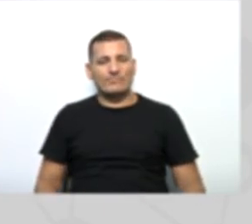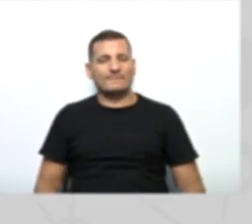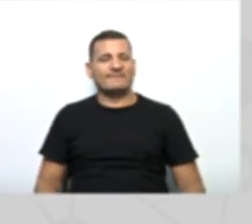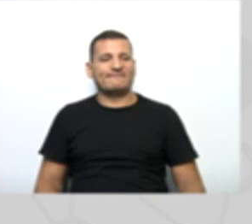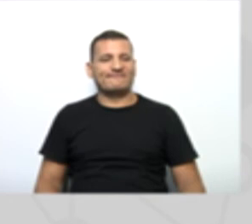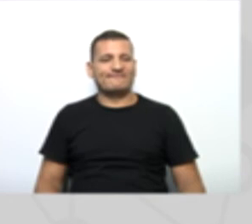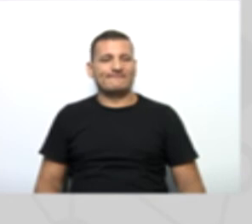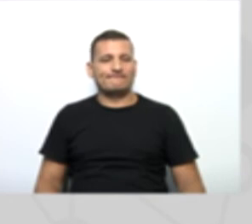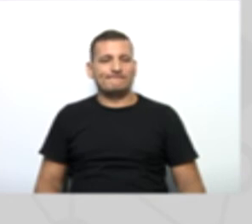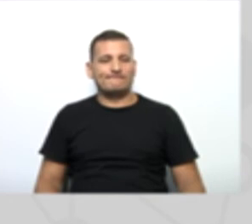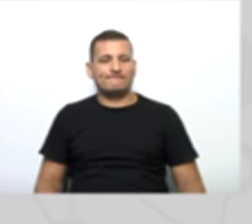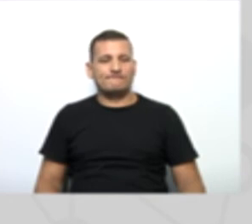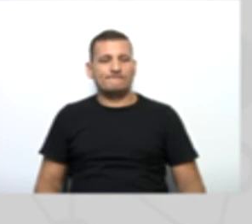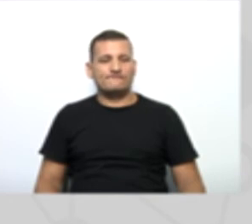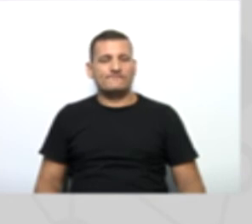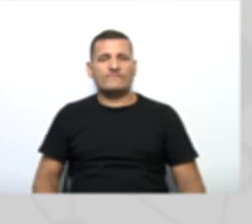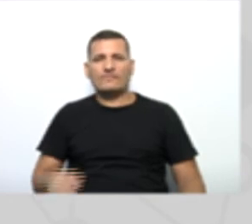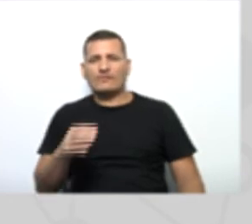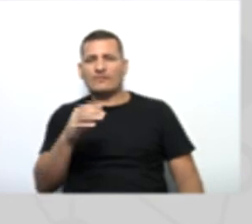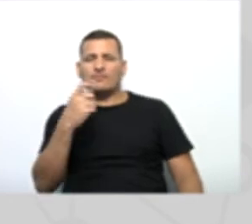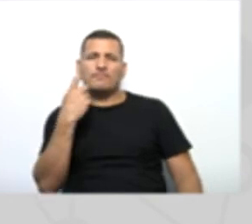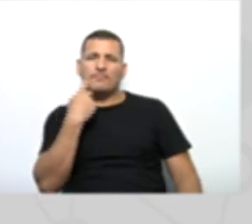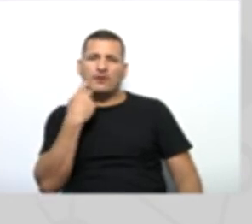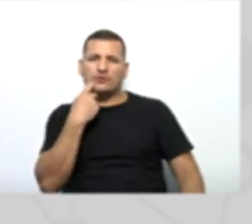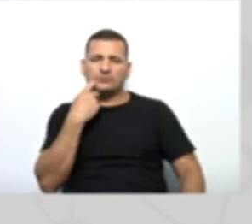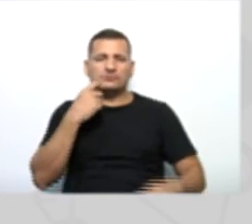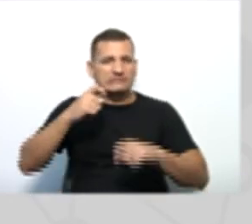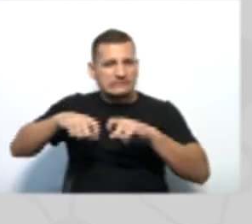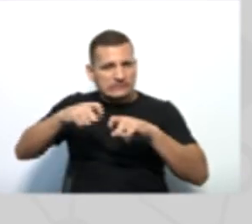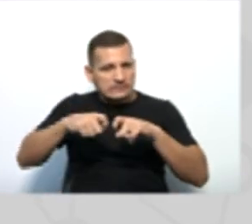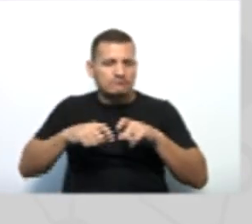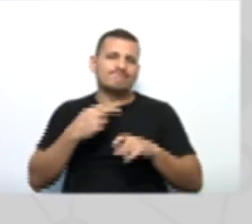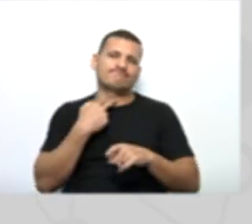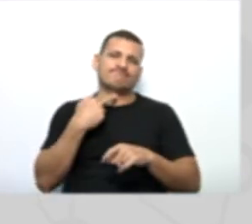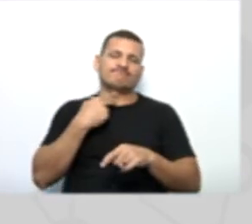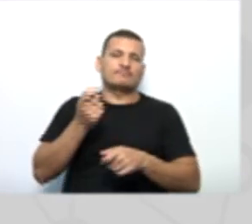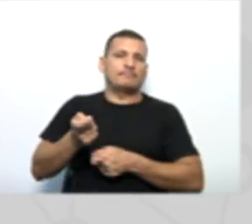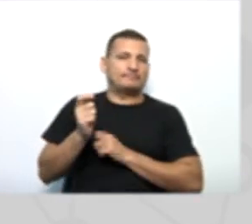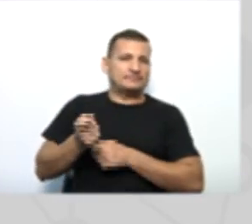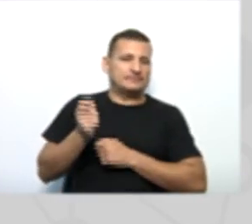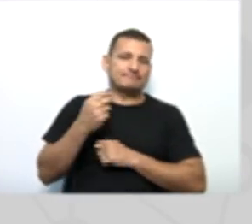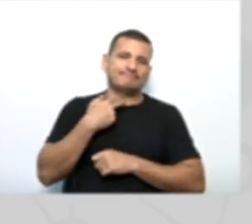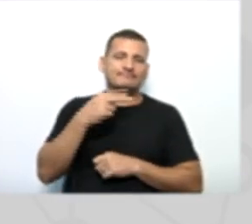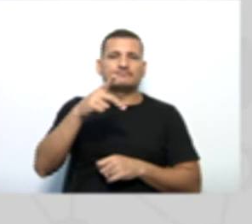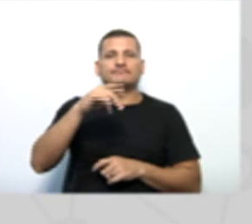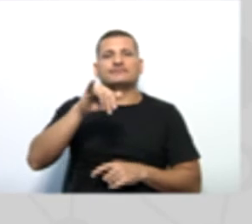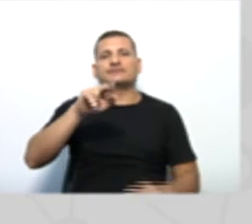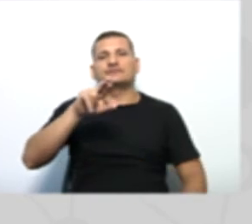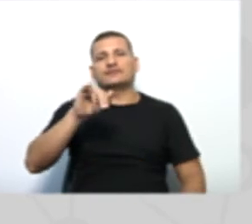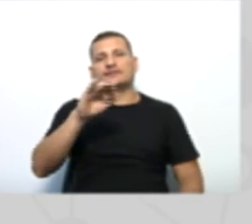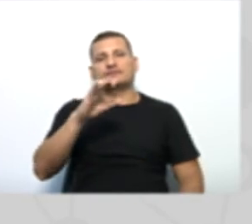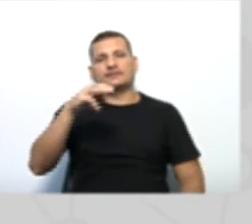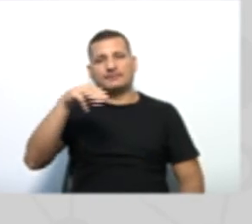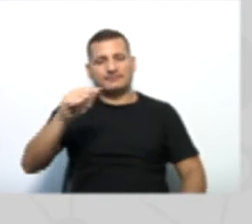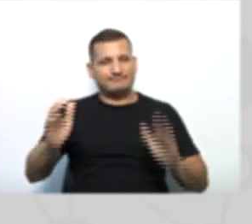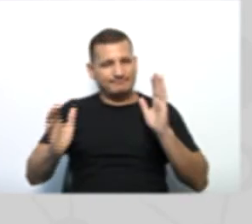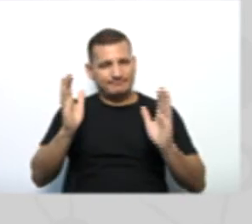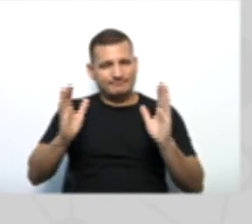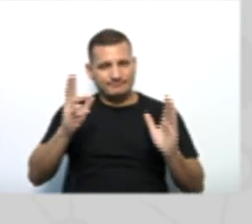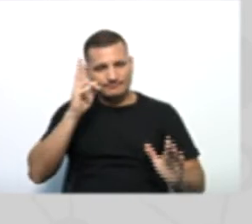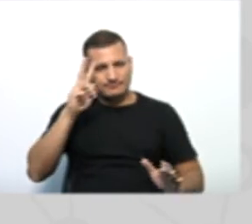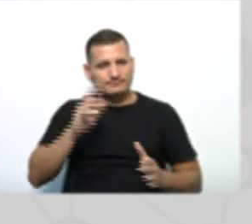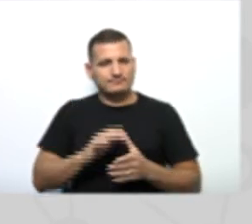fluxo da água, não é verdade? Ó. Não pesque em épocas de reprodução, falamos lá da piracema, lembra lá da piracema,